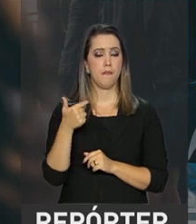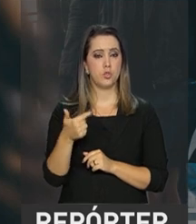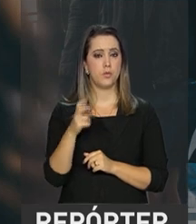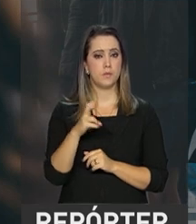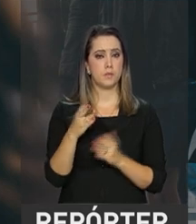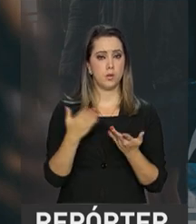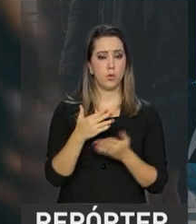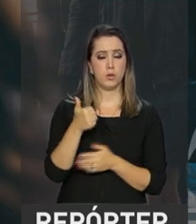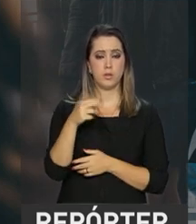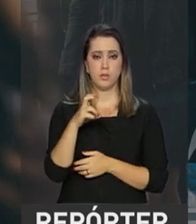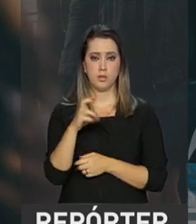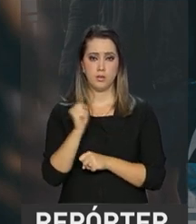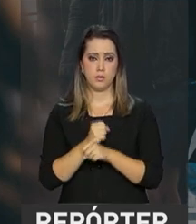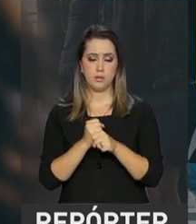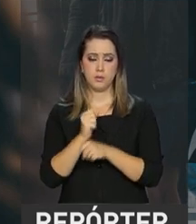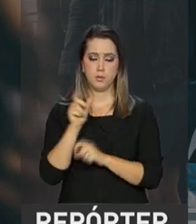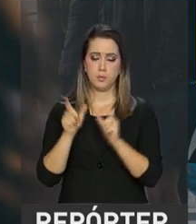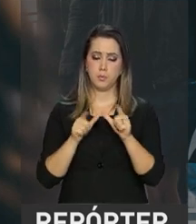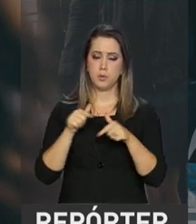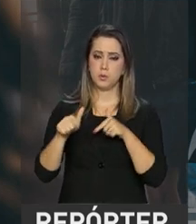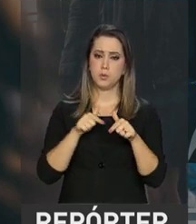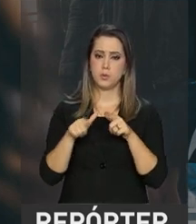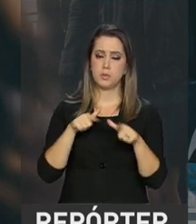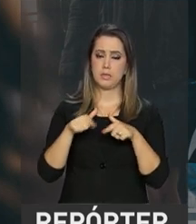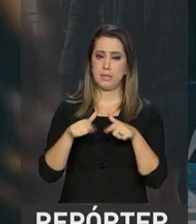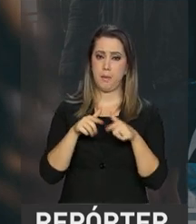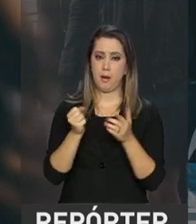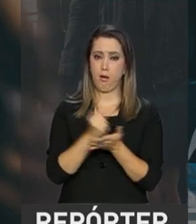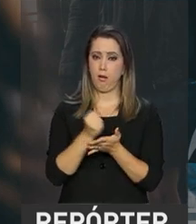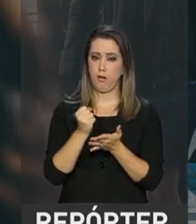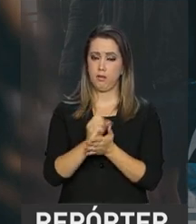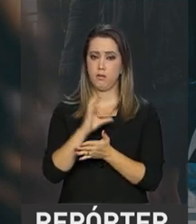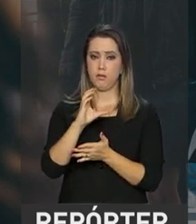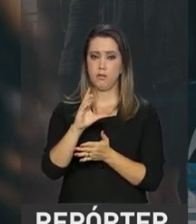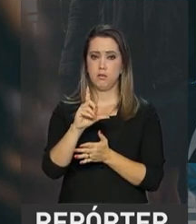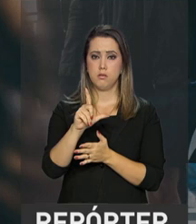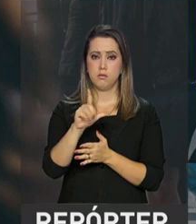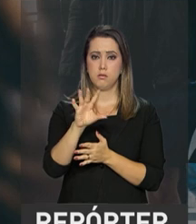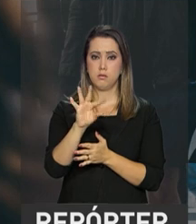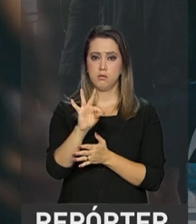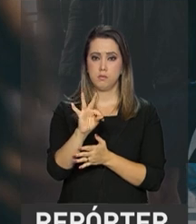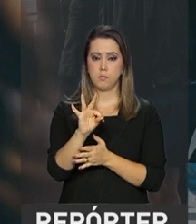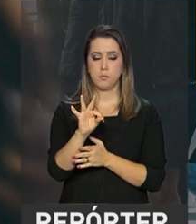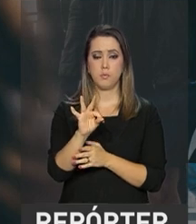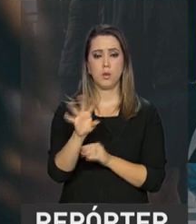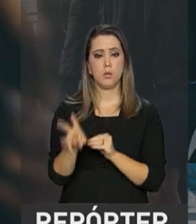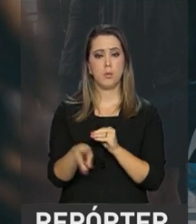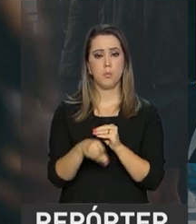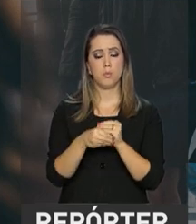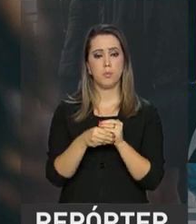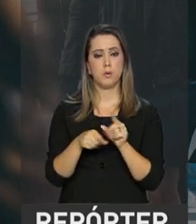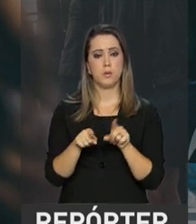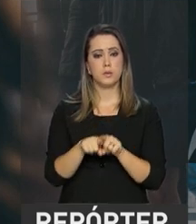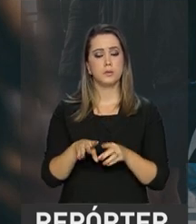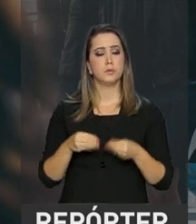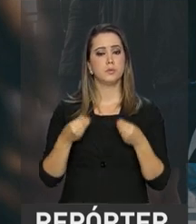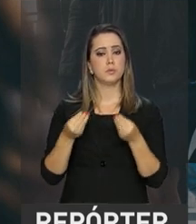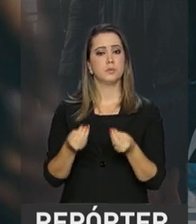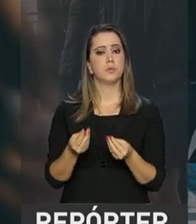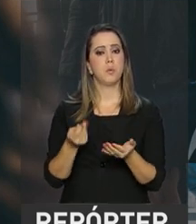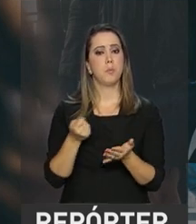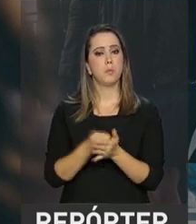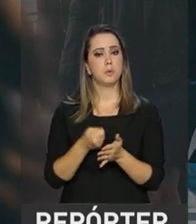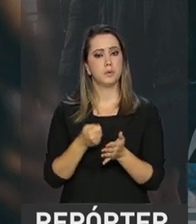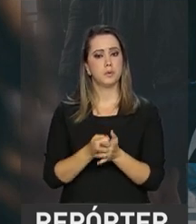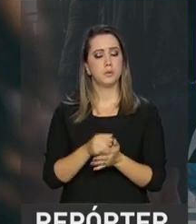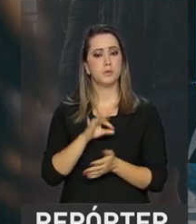para 15 anos para os trabalhadores do regime geral da Previdência. Além disso, foi incluído no texto a concessão de pensão